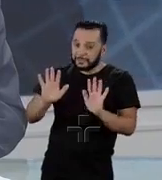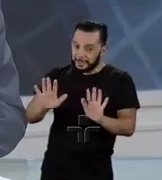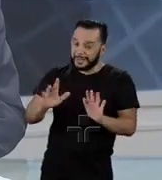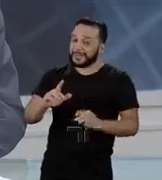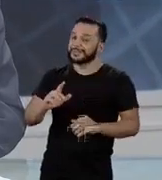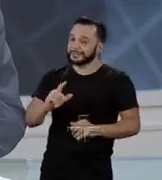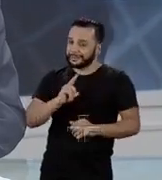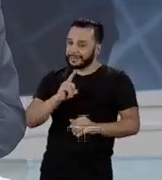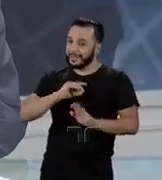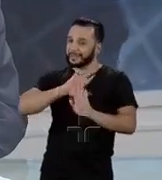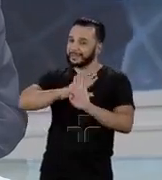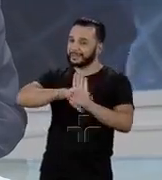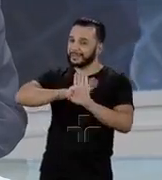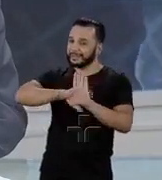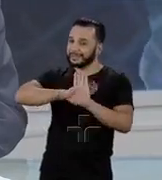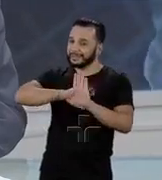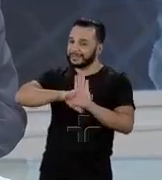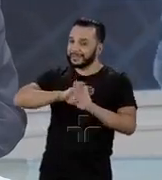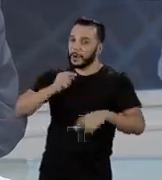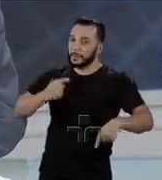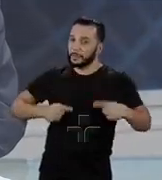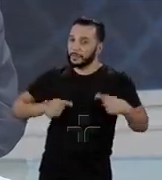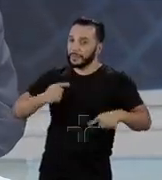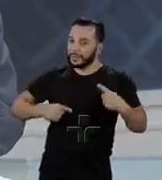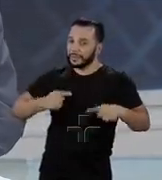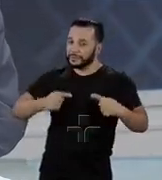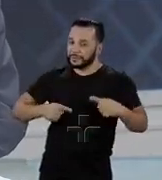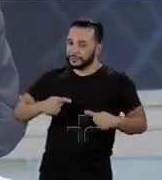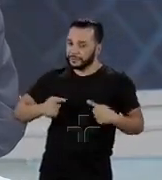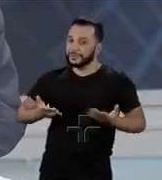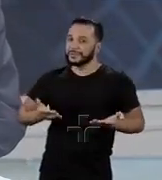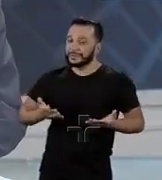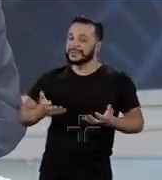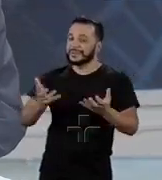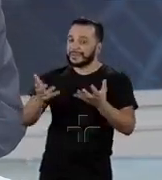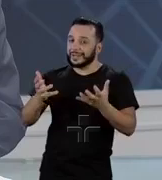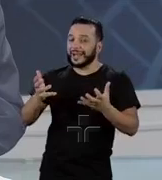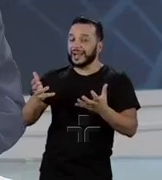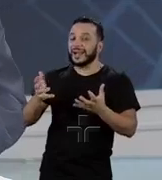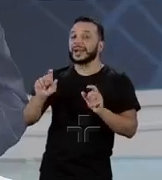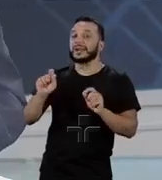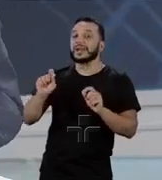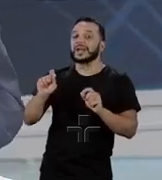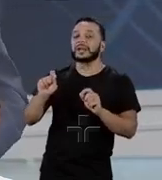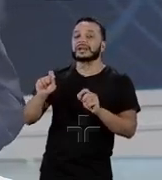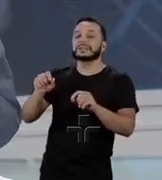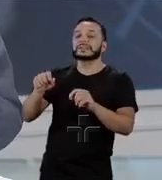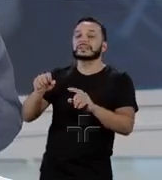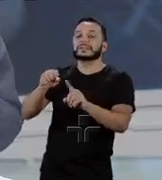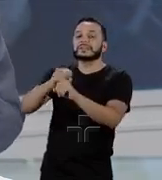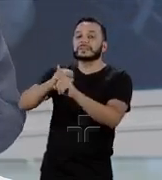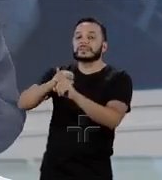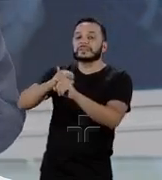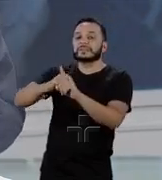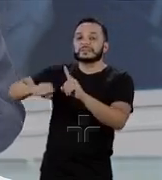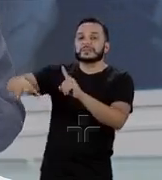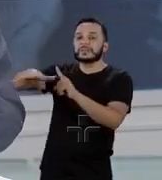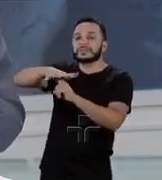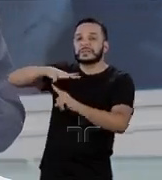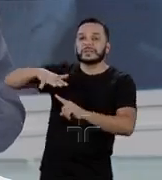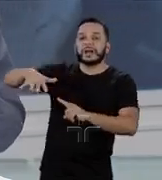sentido de que é preciso preservar os representantes da sociedade que, enfim, cumprem o seu